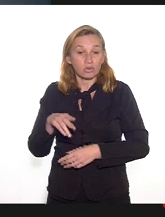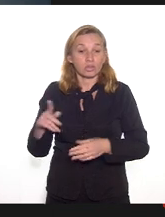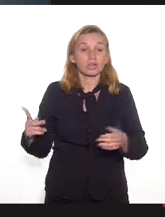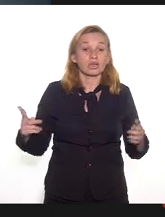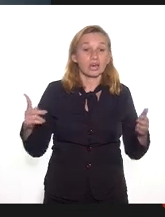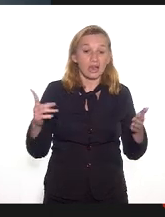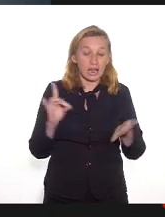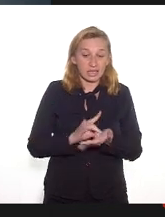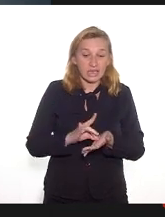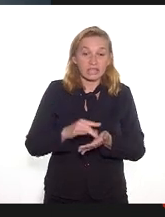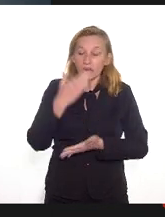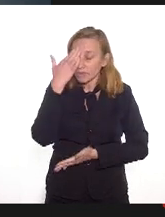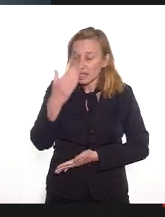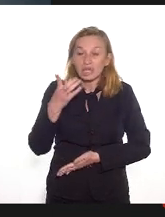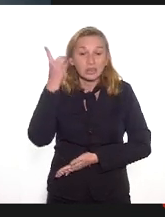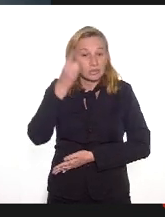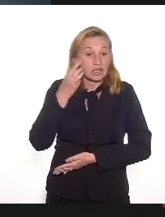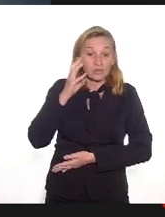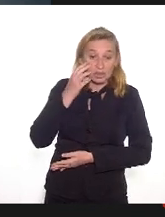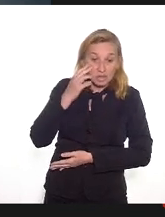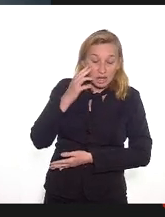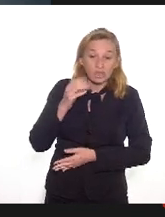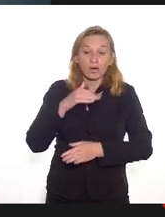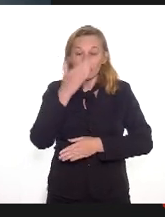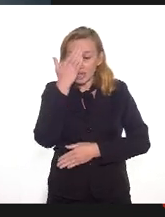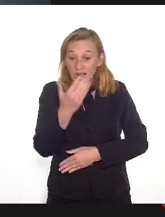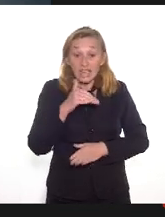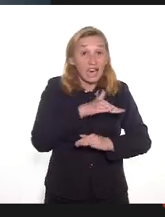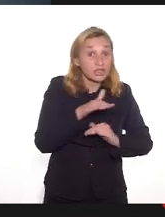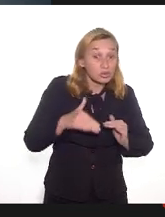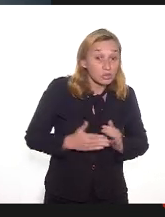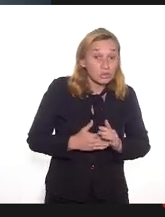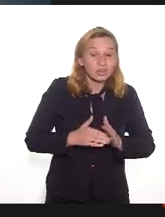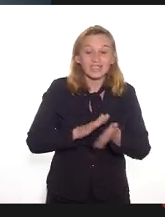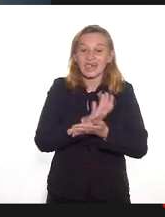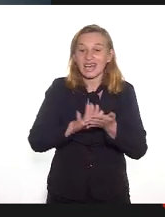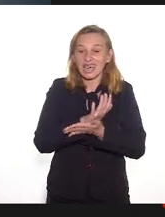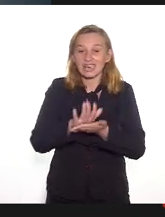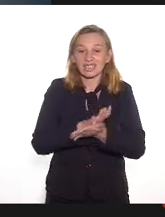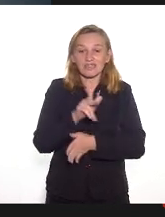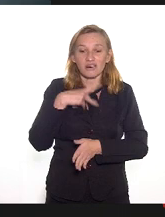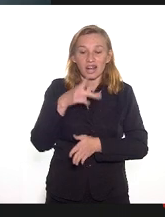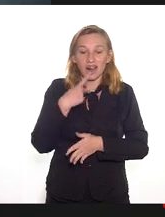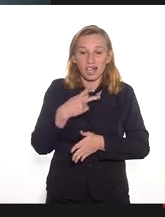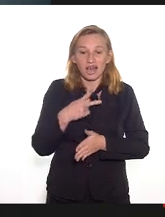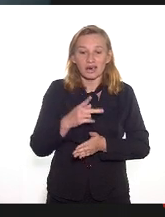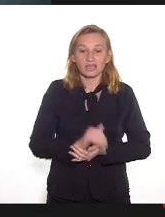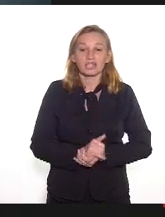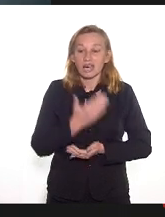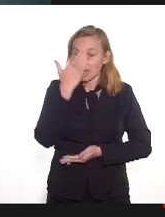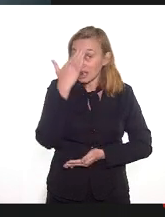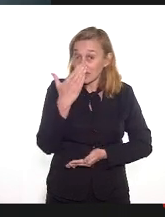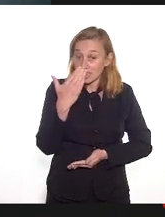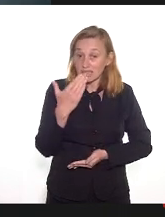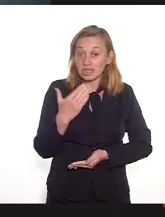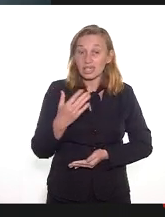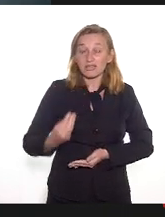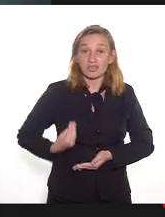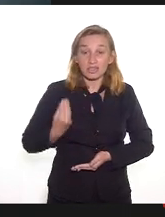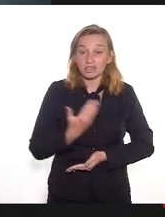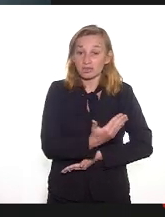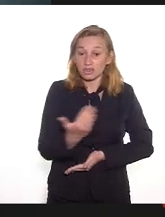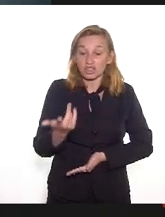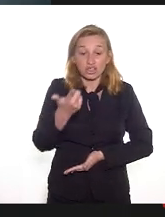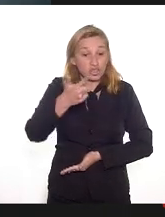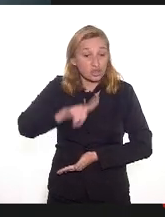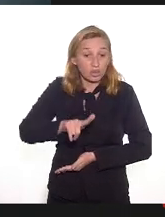Muito obrigada, deputado Valdec, obrigada a todos. E nada mais havendo a tratar, gostaria de agradecer a presença, mais uma